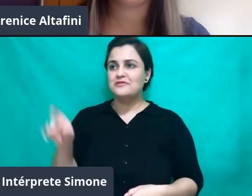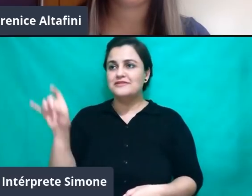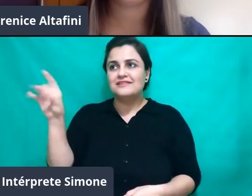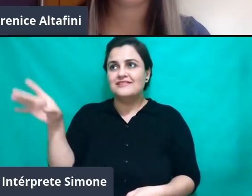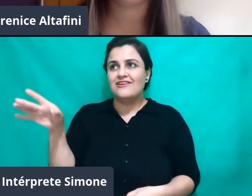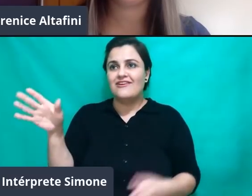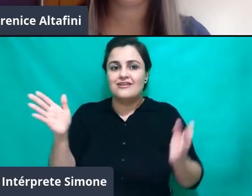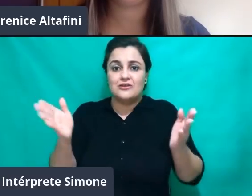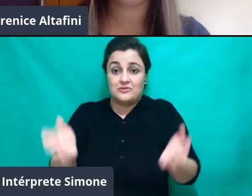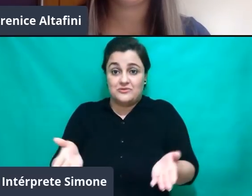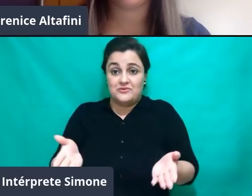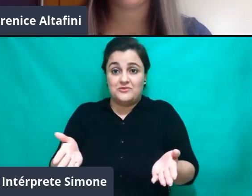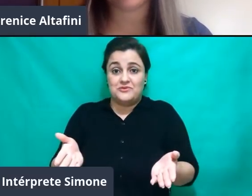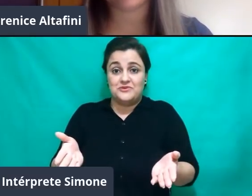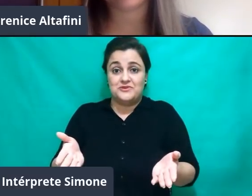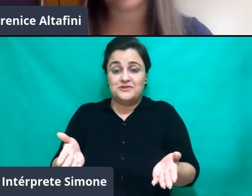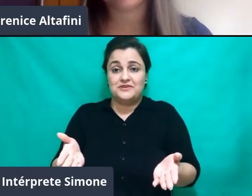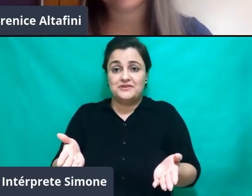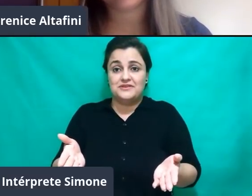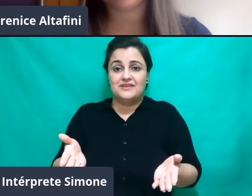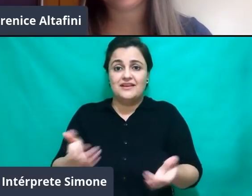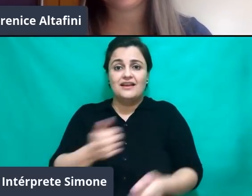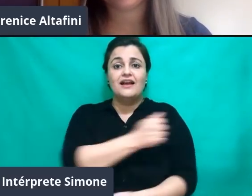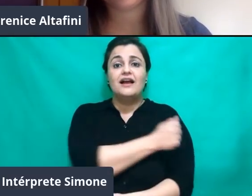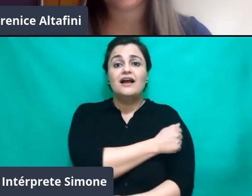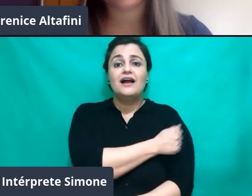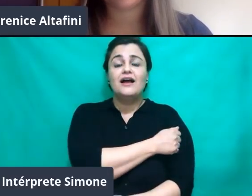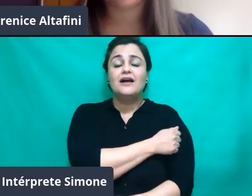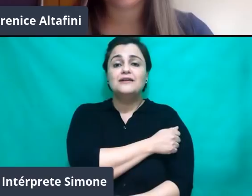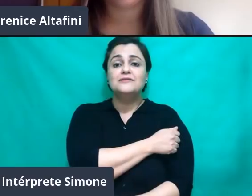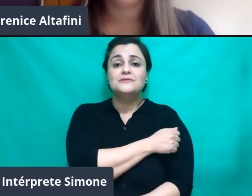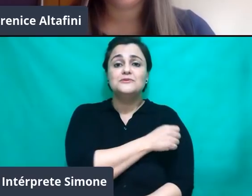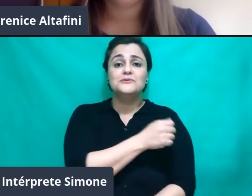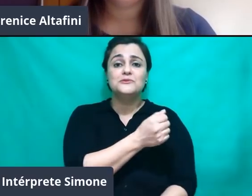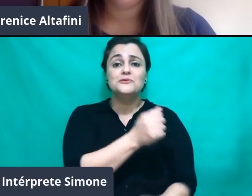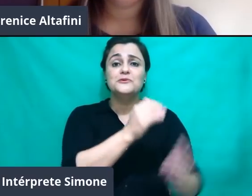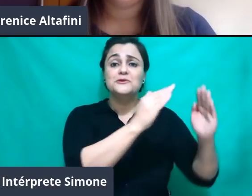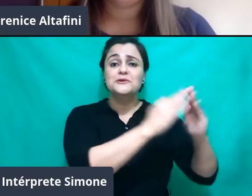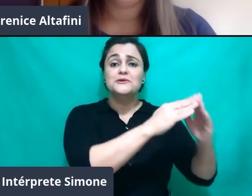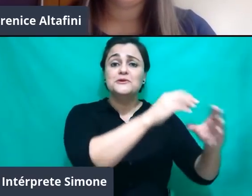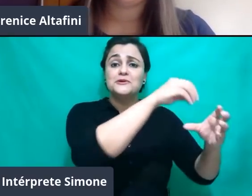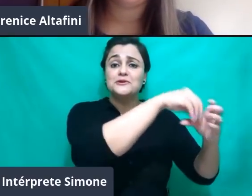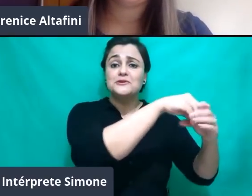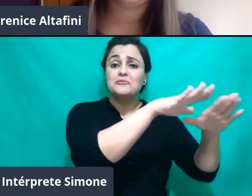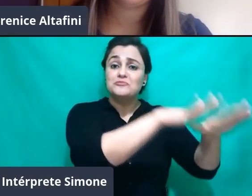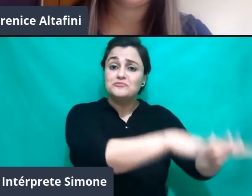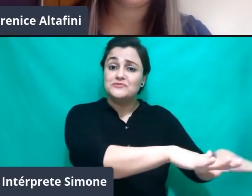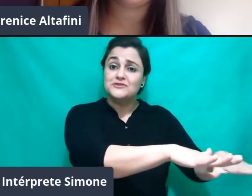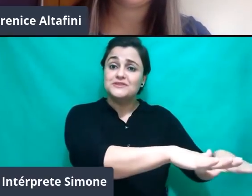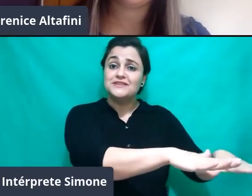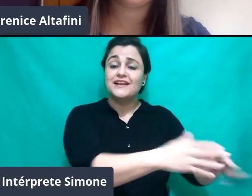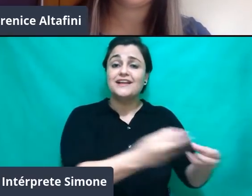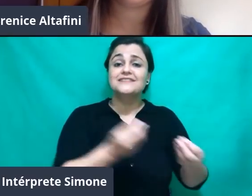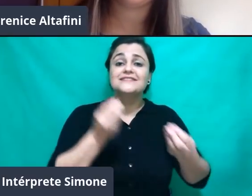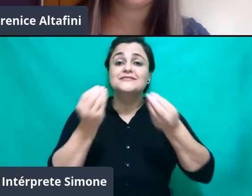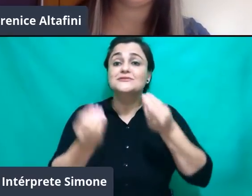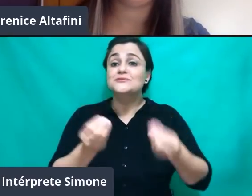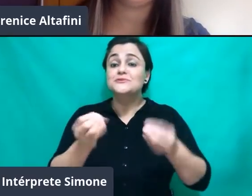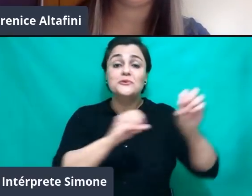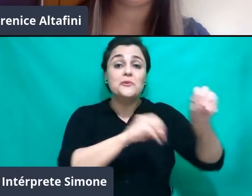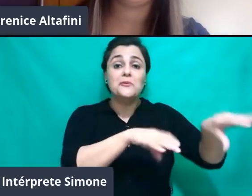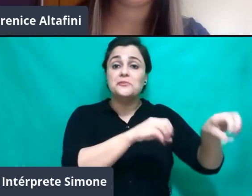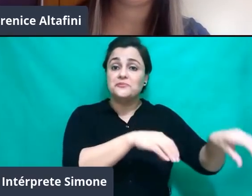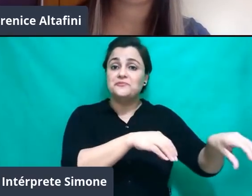falar. Falar sem ter os alunos é muito complicado, né? A gente não tem ali essa troca, mas